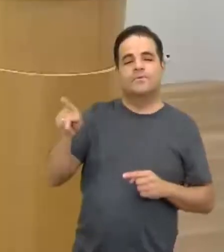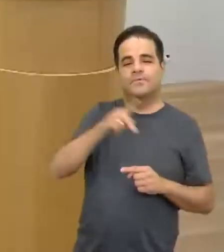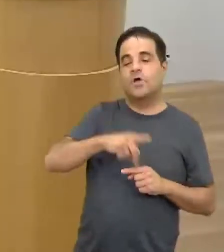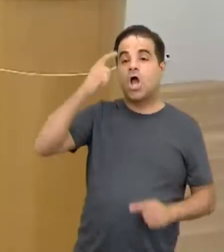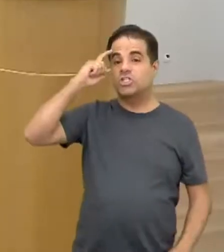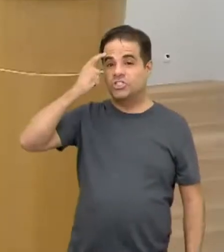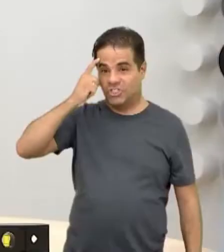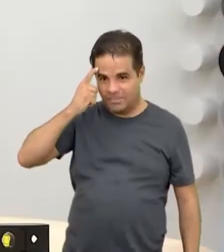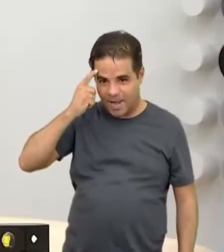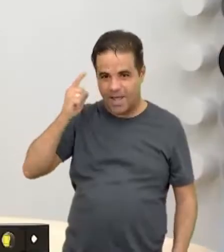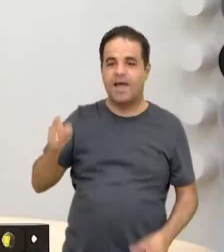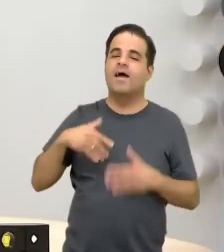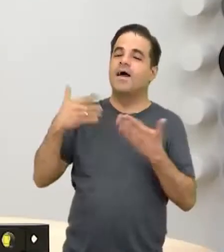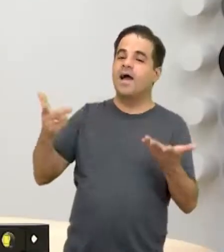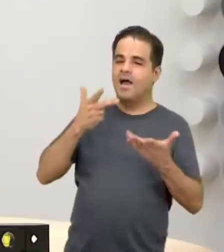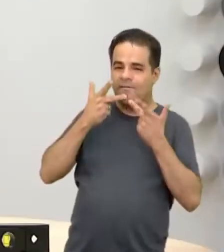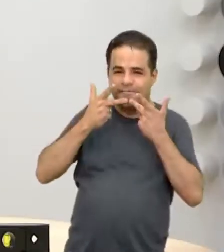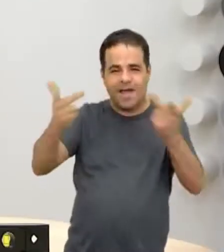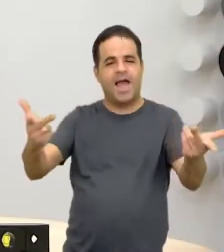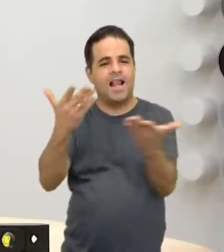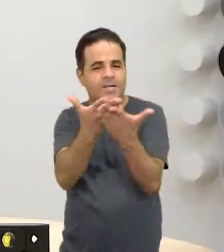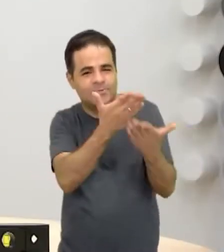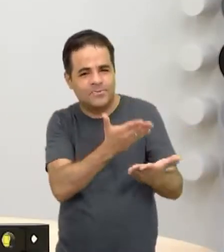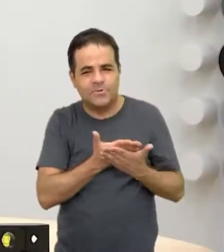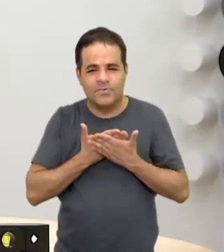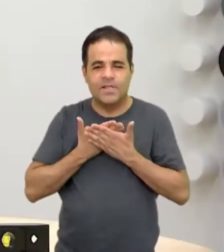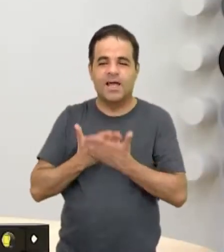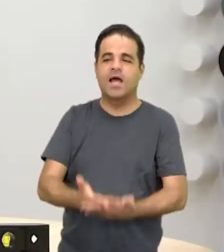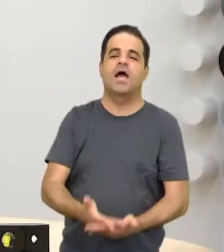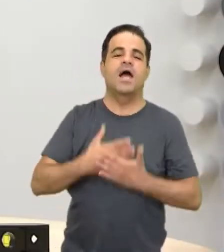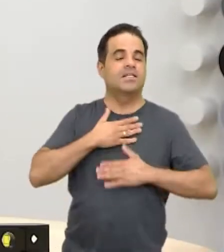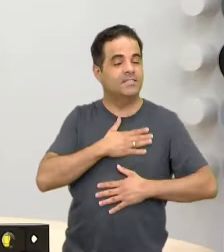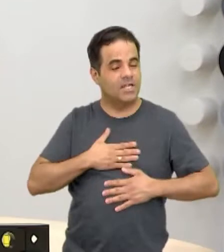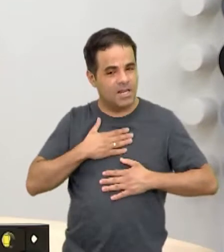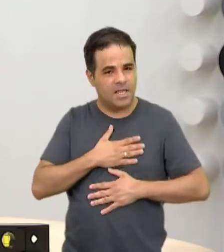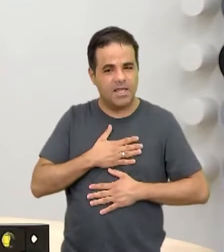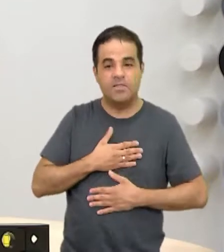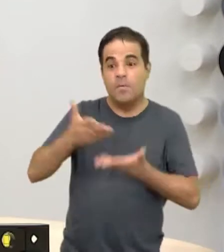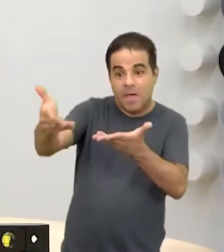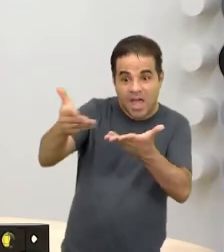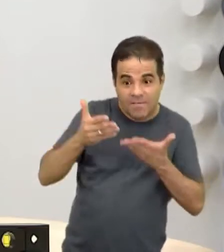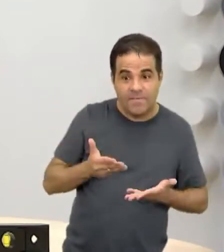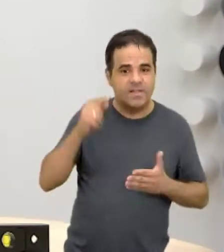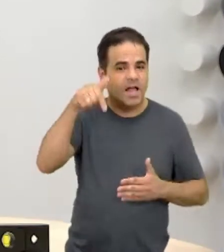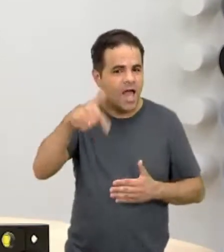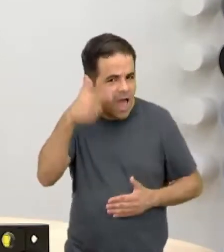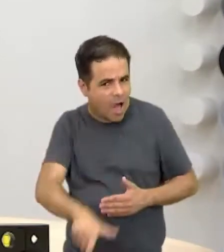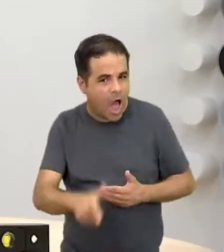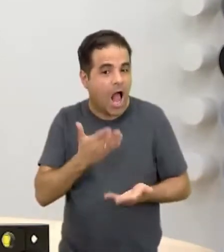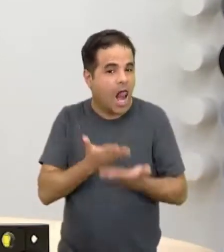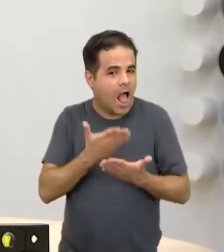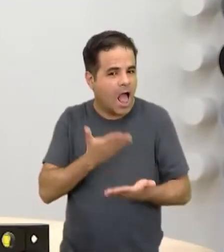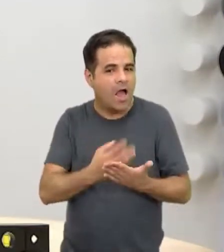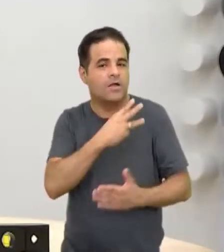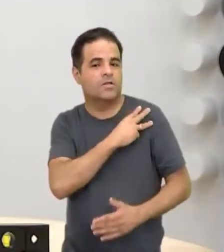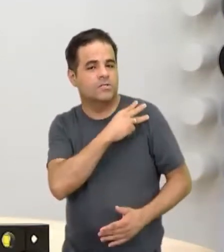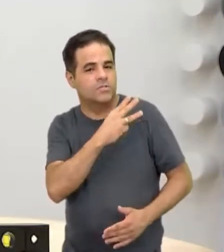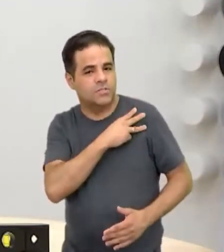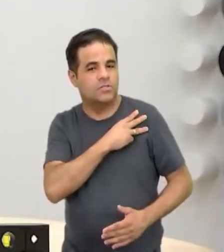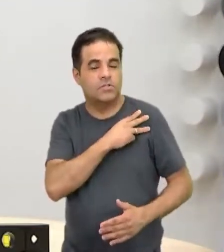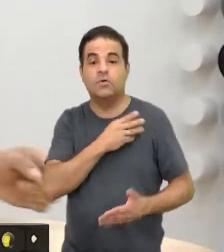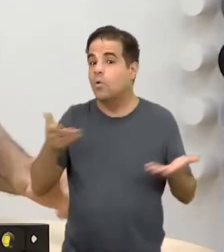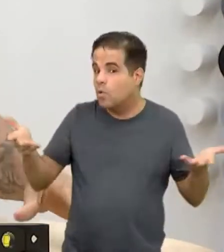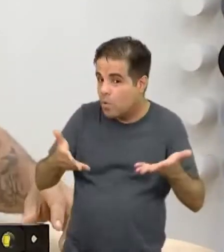Giba. Fala, nossos estudantes queridos! Bem-vindos aí mais uma aula da terceira série do ensino